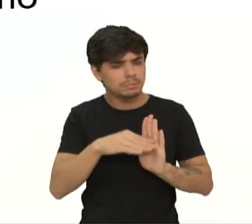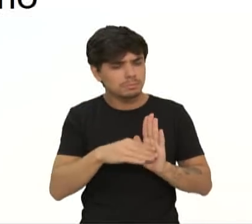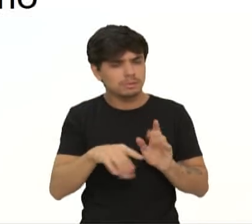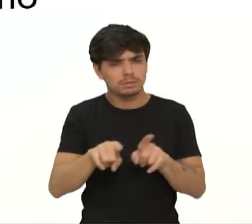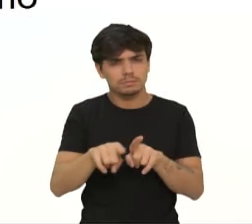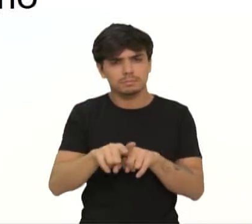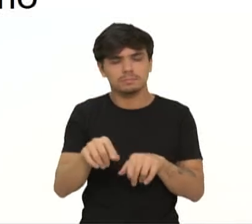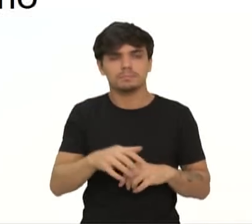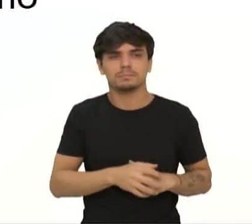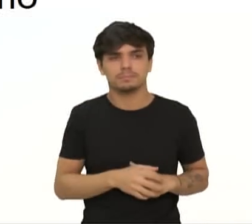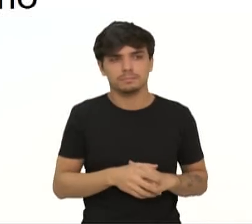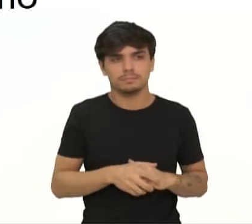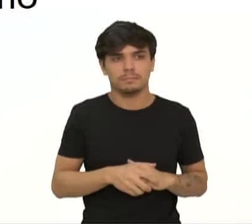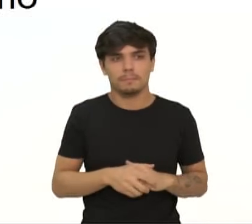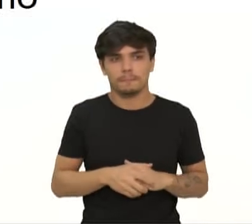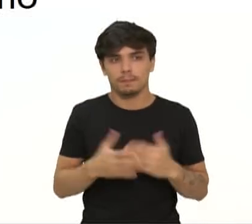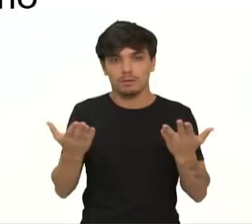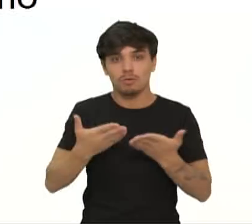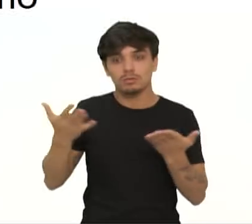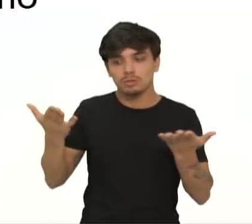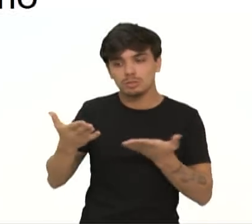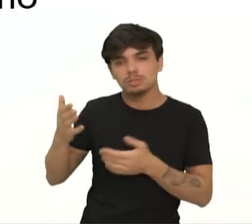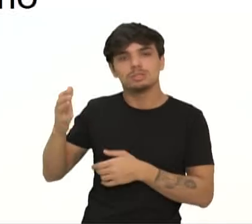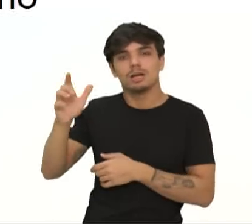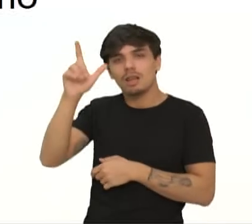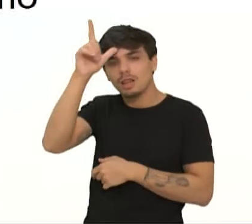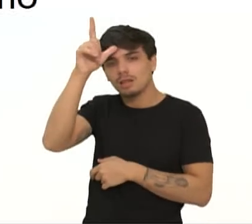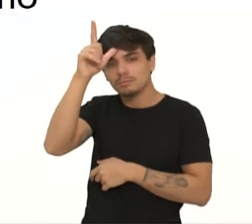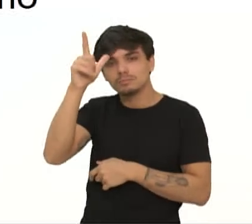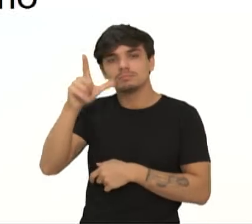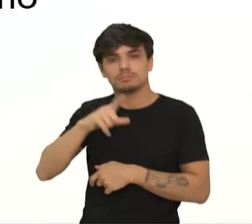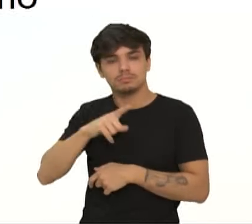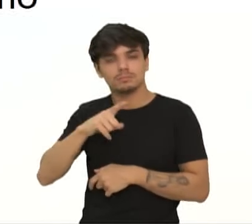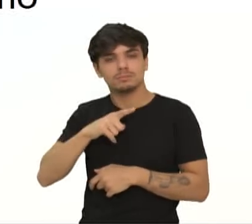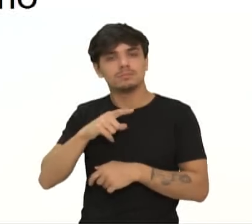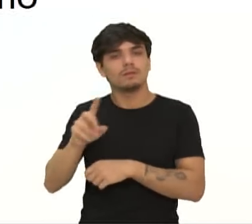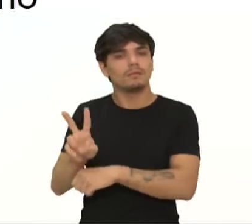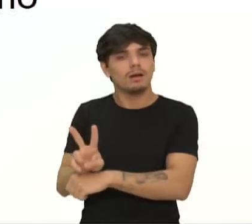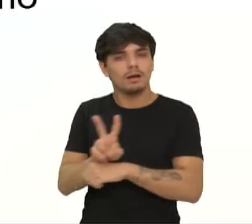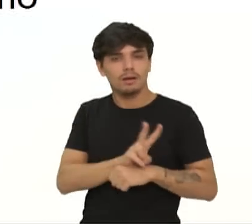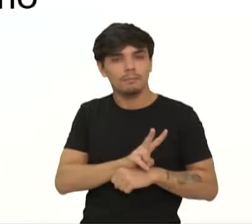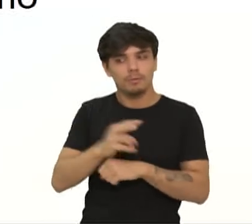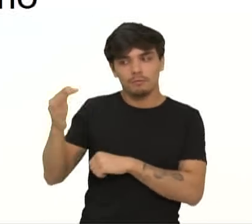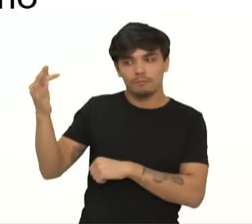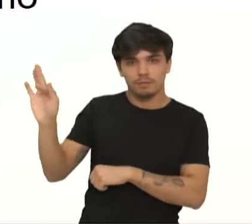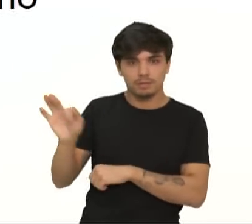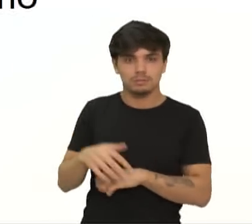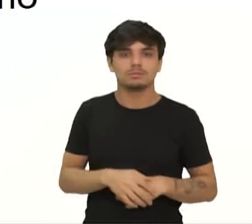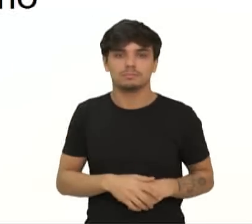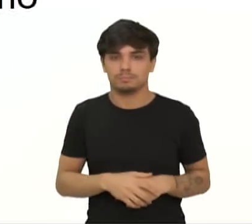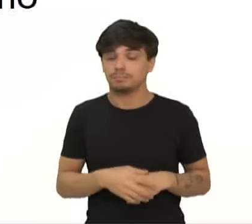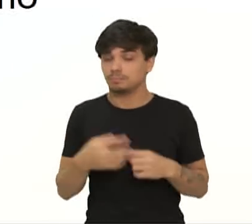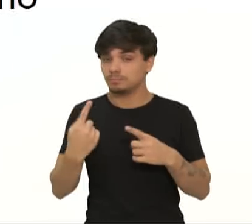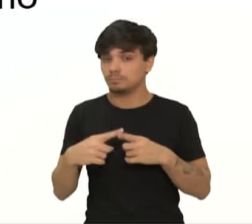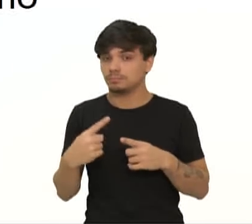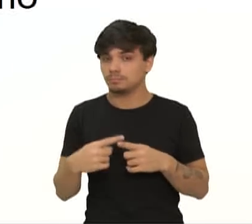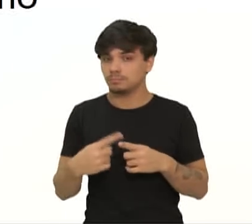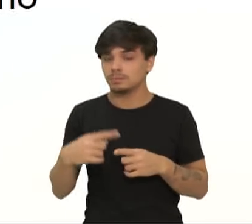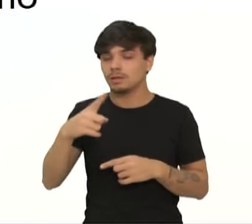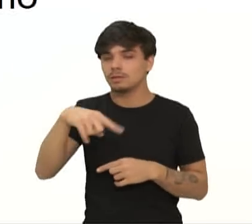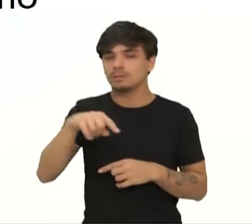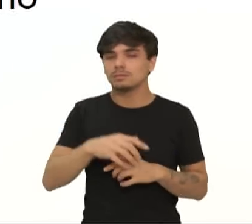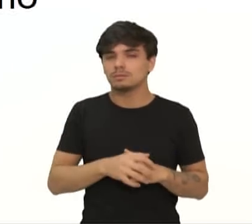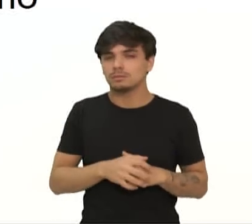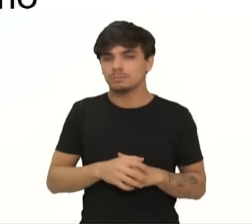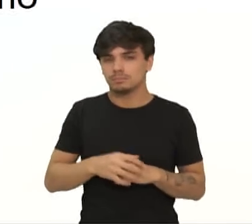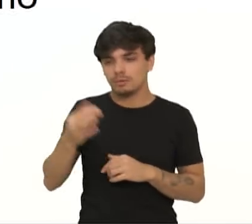germânicos, onde hoje é a Alemanha, olha lá, contaram com o apoio francês, porque, lembra, também